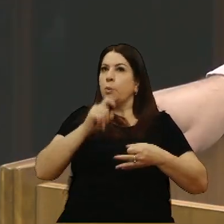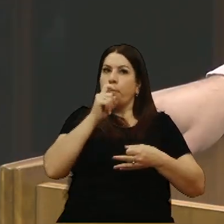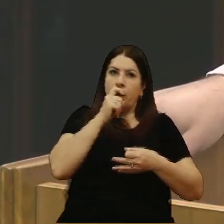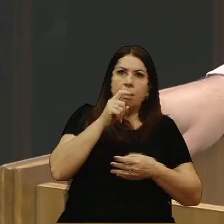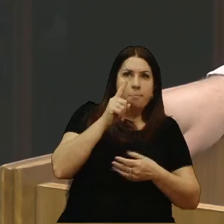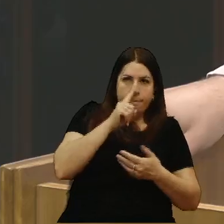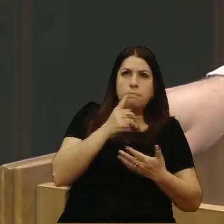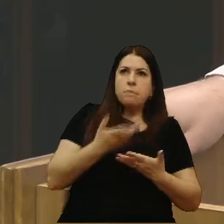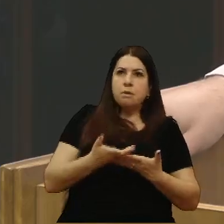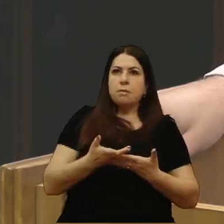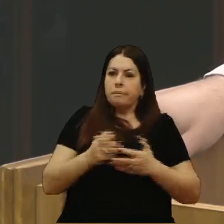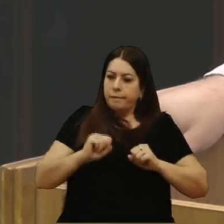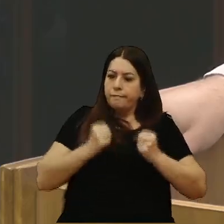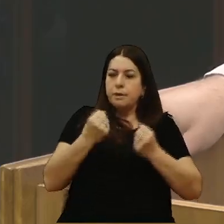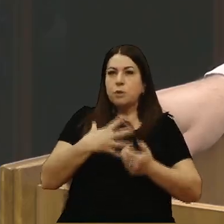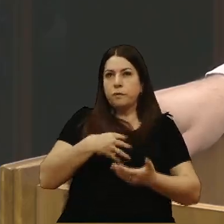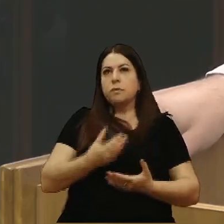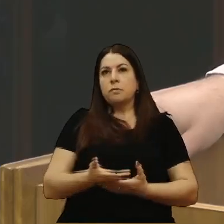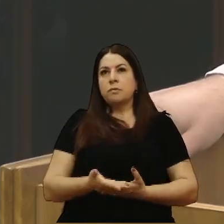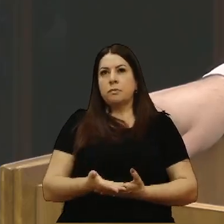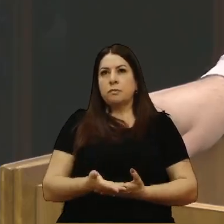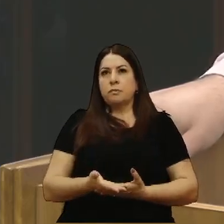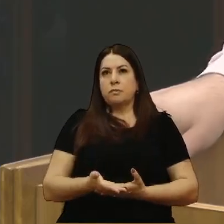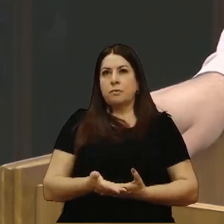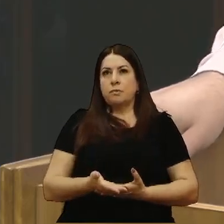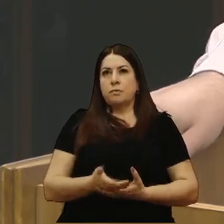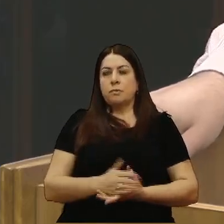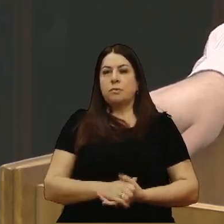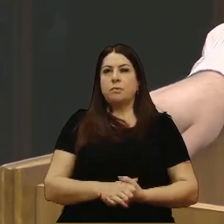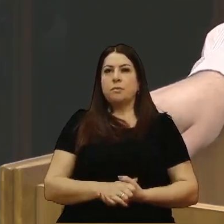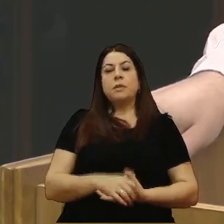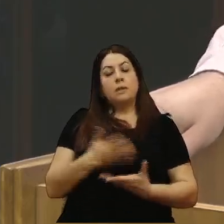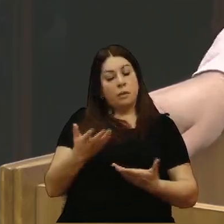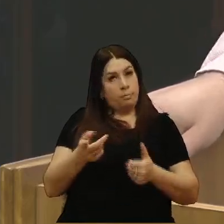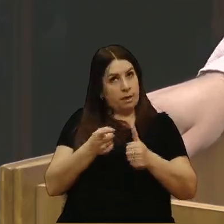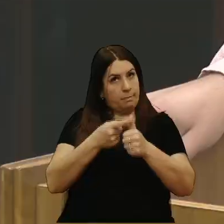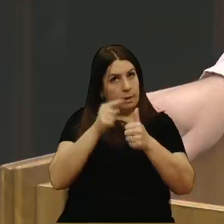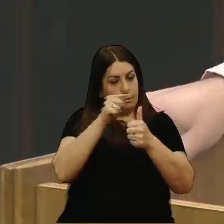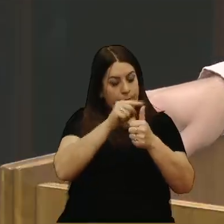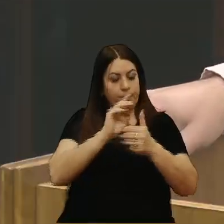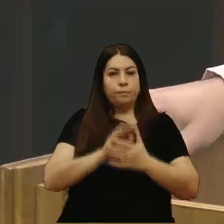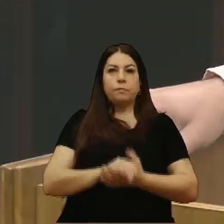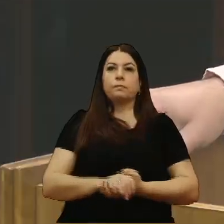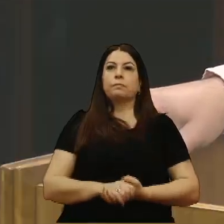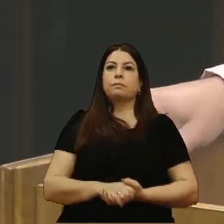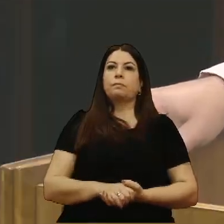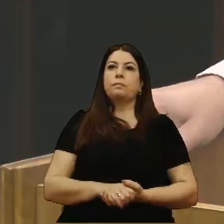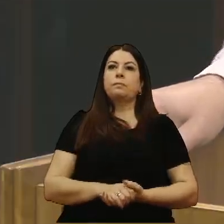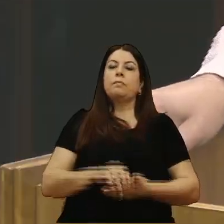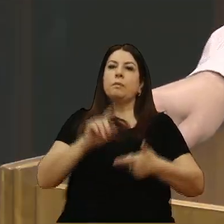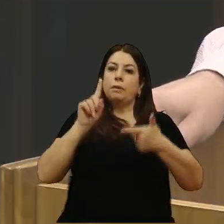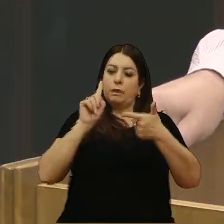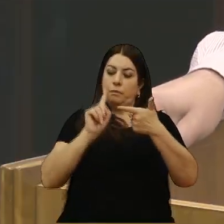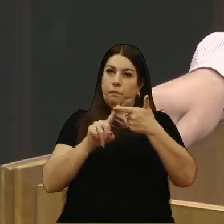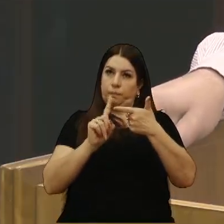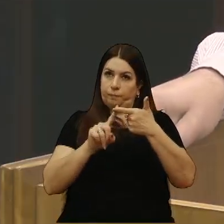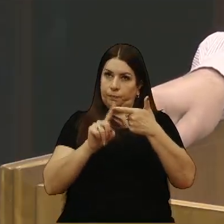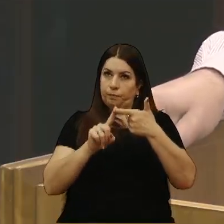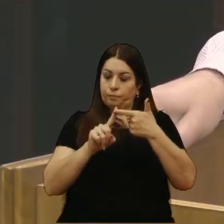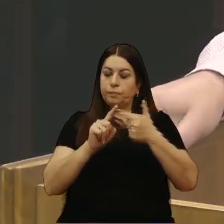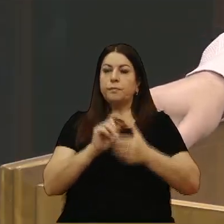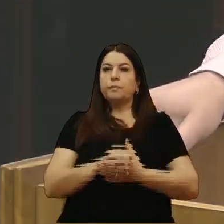uma mãe defendem o seu filho. Então, o primeiro caso é esse. O segundo